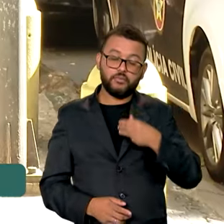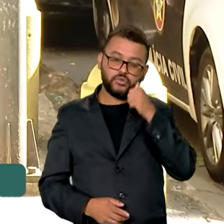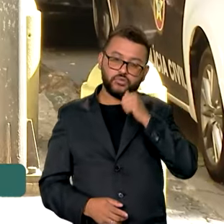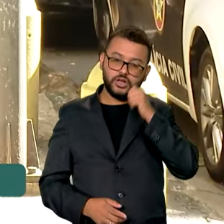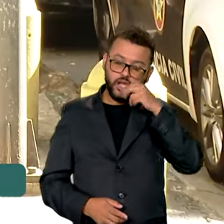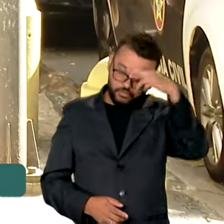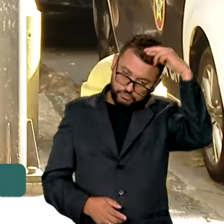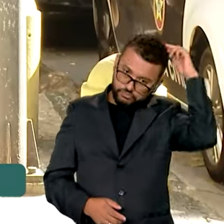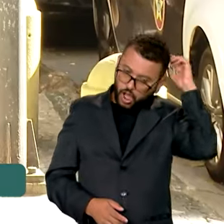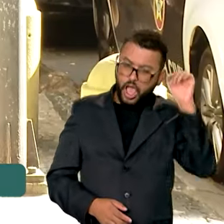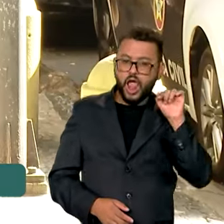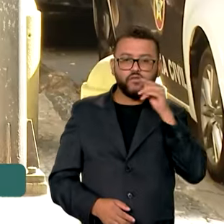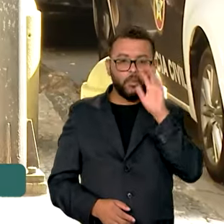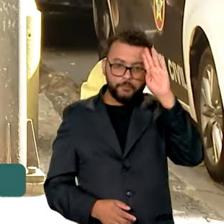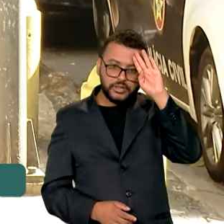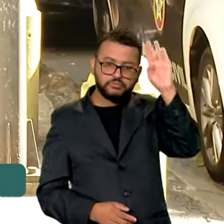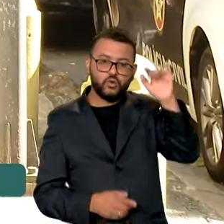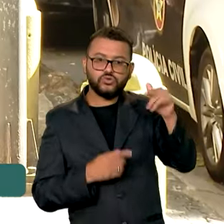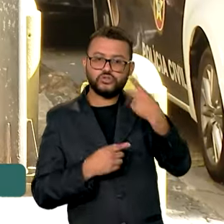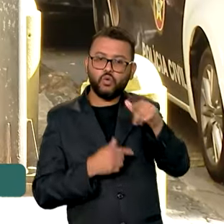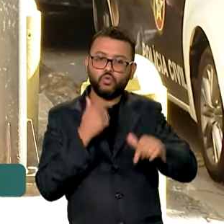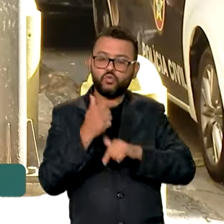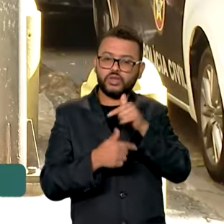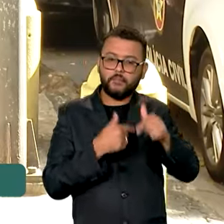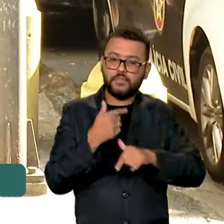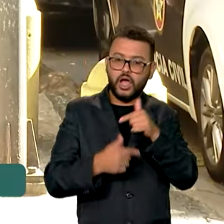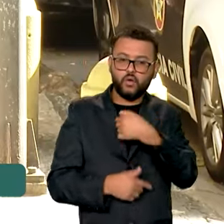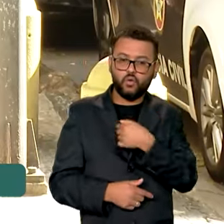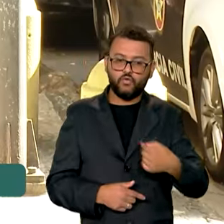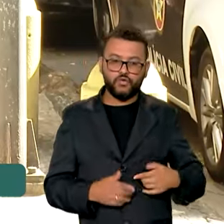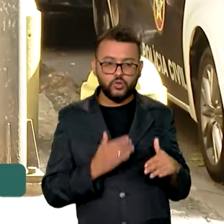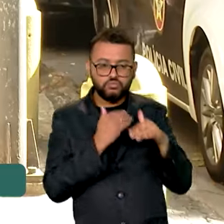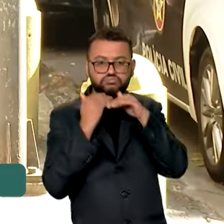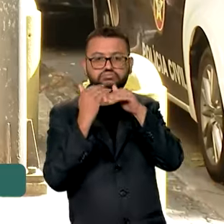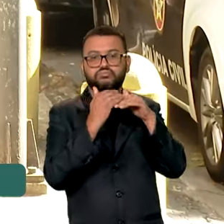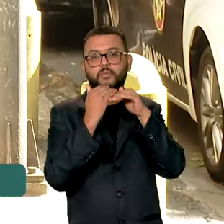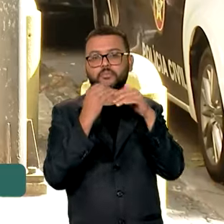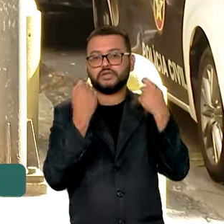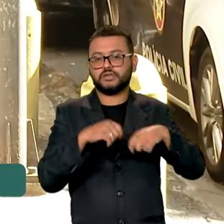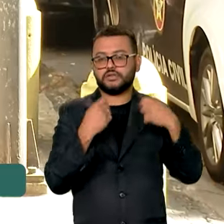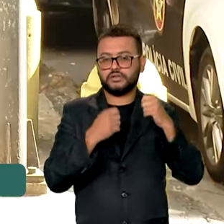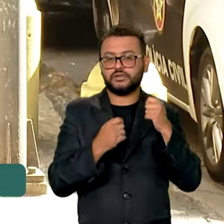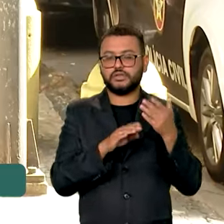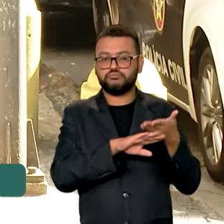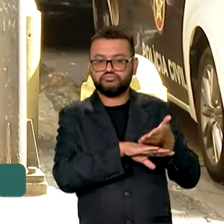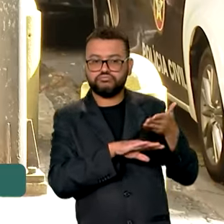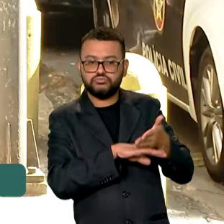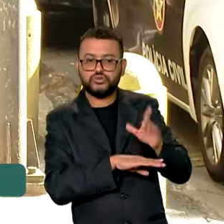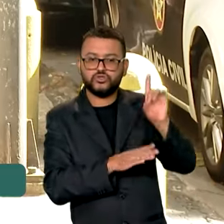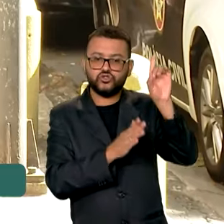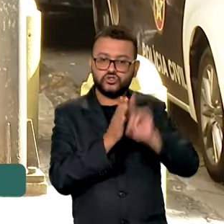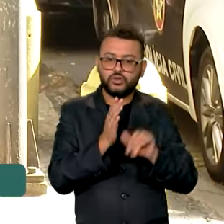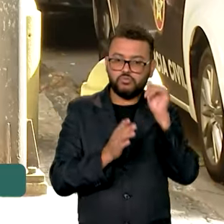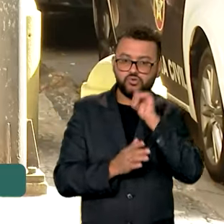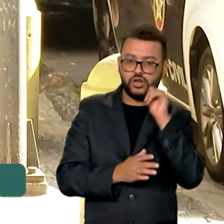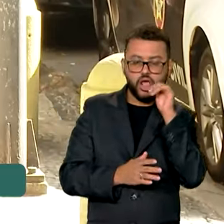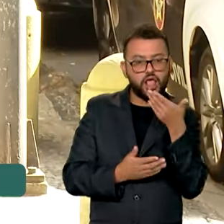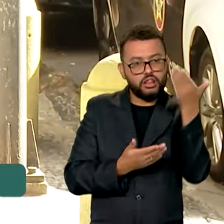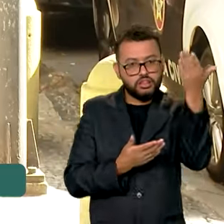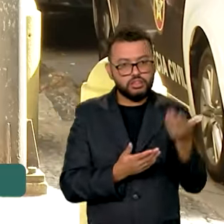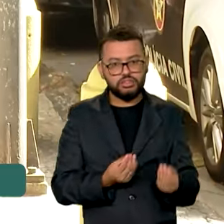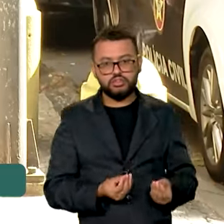Franco, afirmou que é prioridade buscar iniciativas igualitárias que ampliem o acesso a direitos dessas